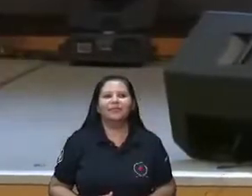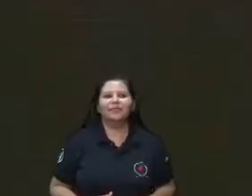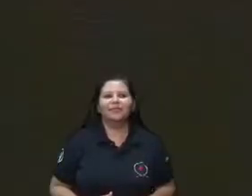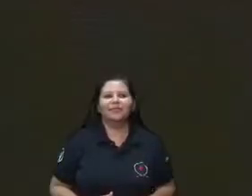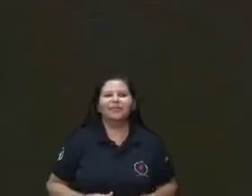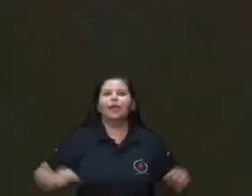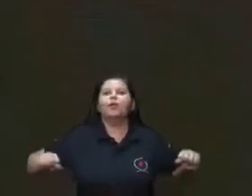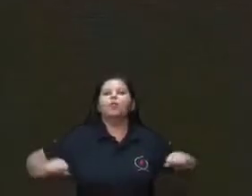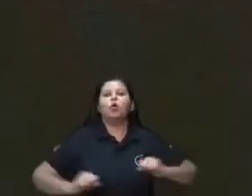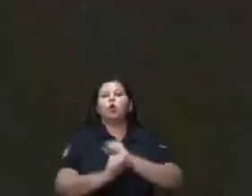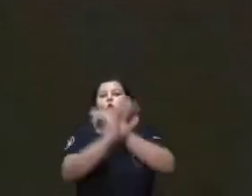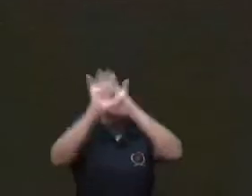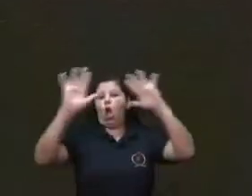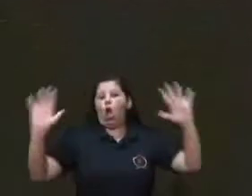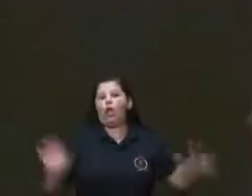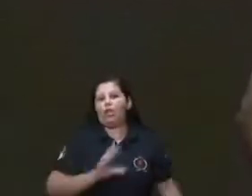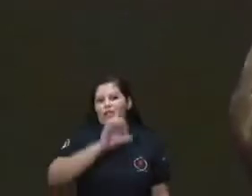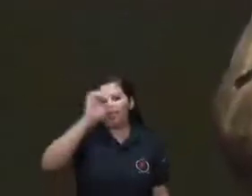Glória a Deus.